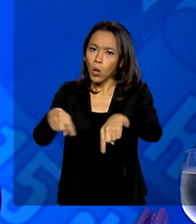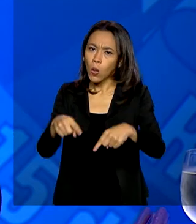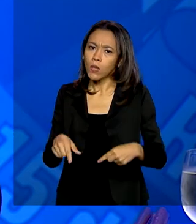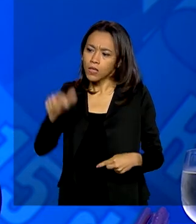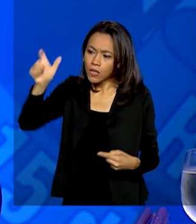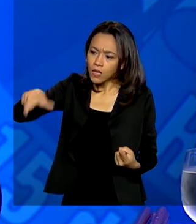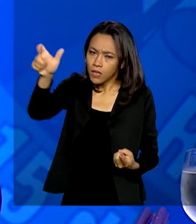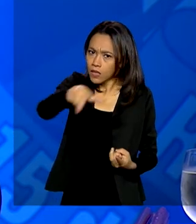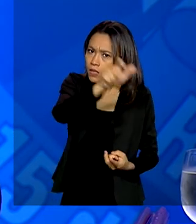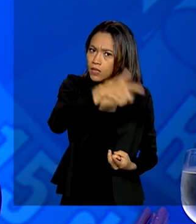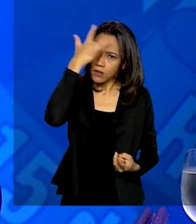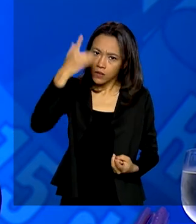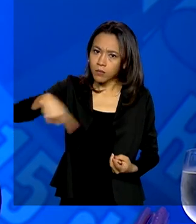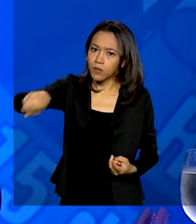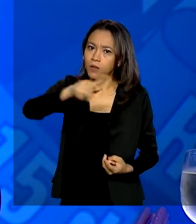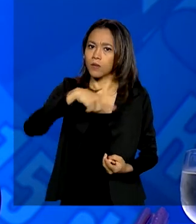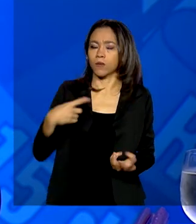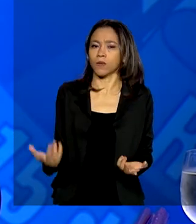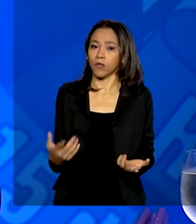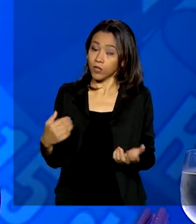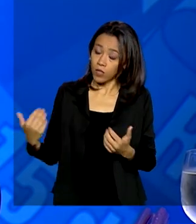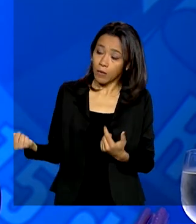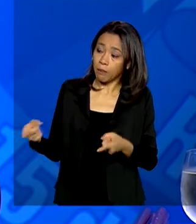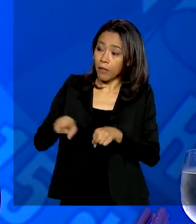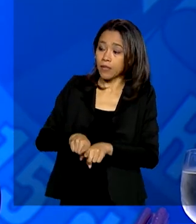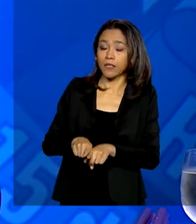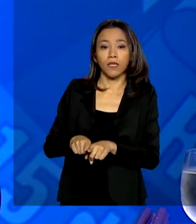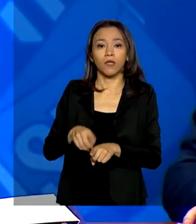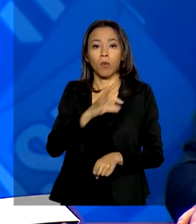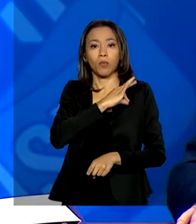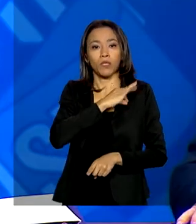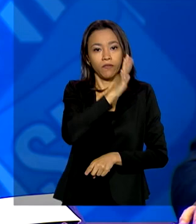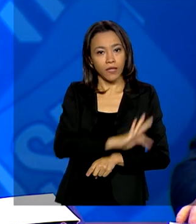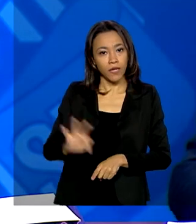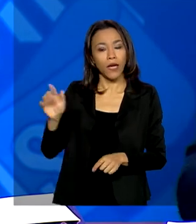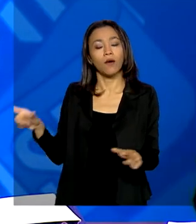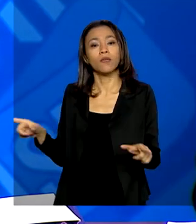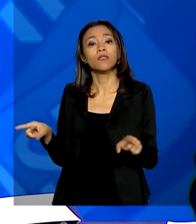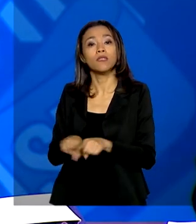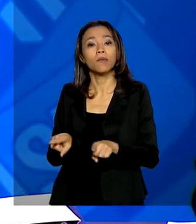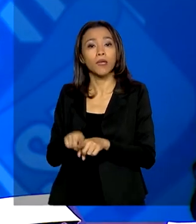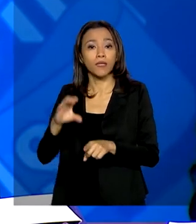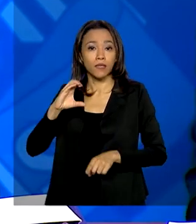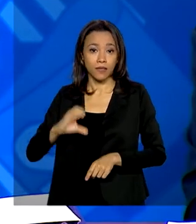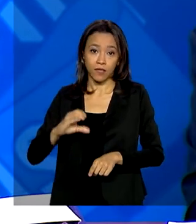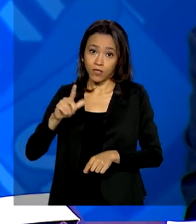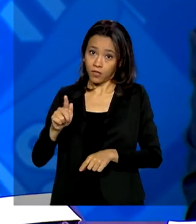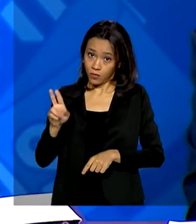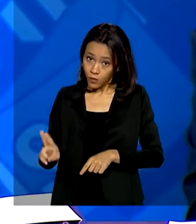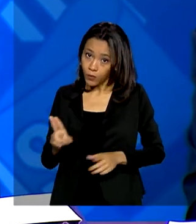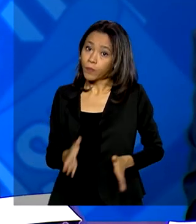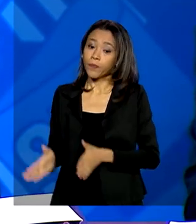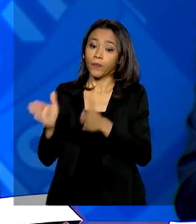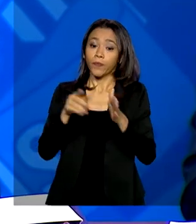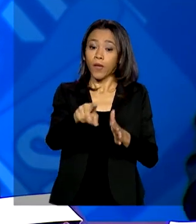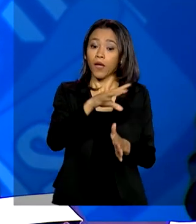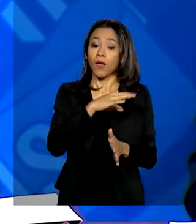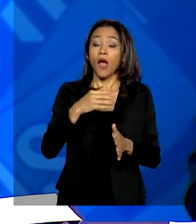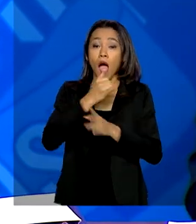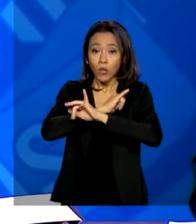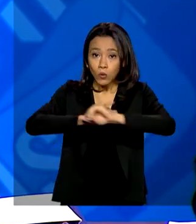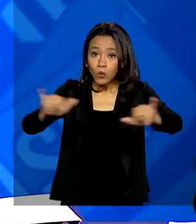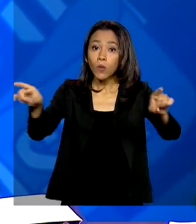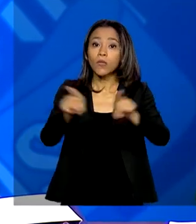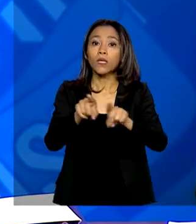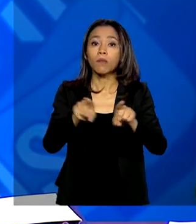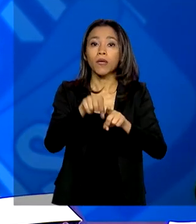principalmente nessa parceria controladoria-geral da união polícia federal o governo federal também anunciou nesta quinta-feira a